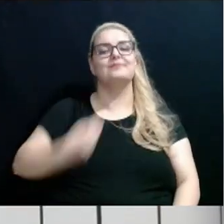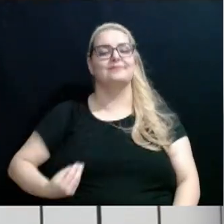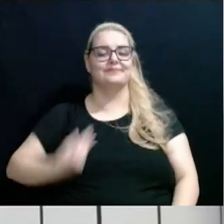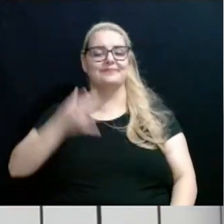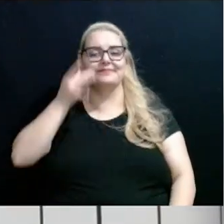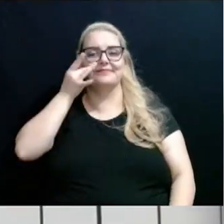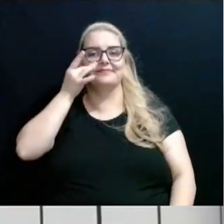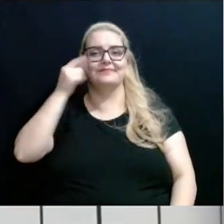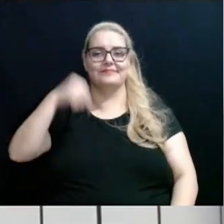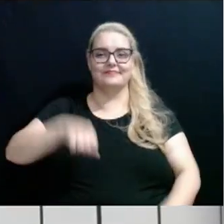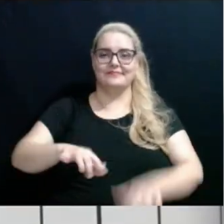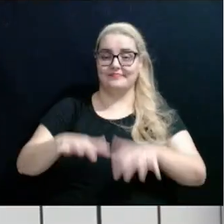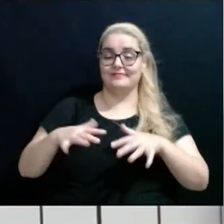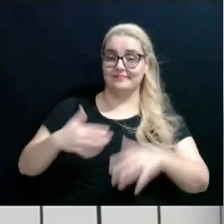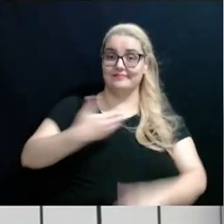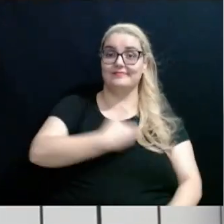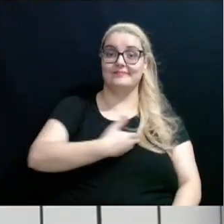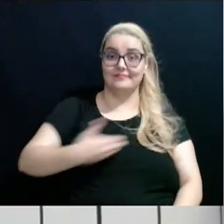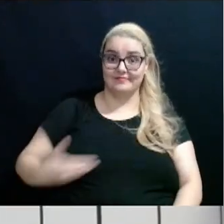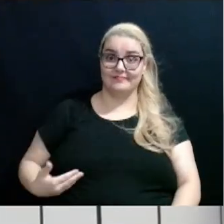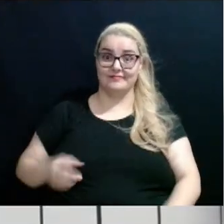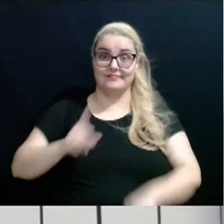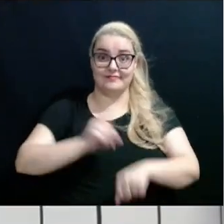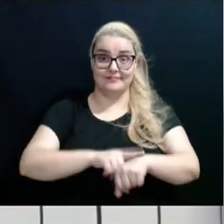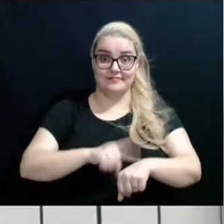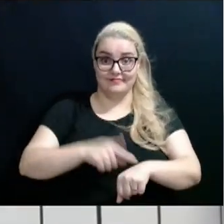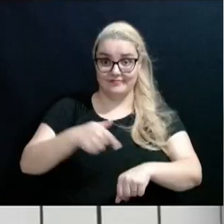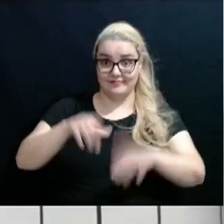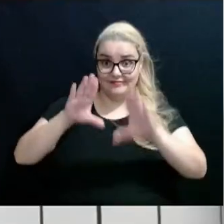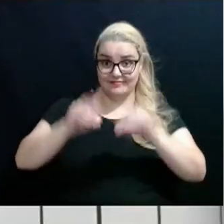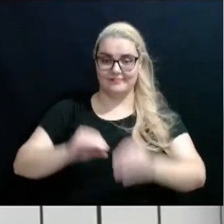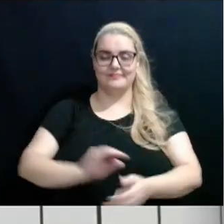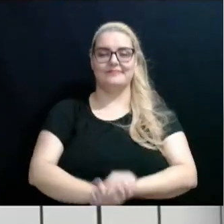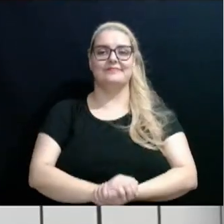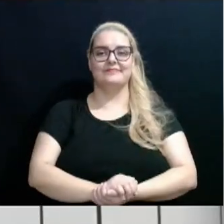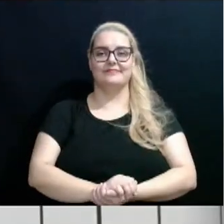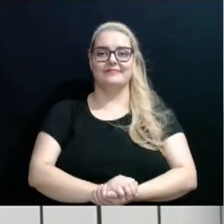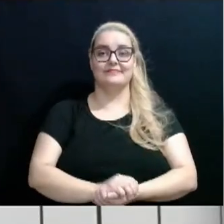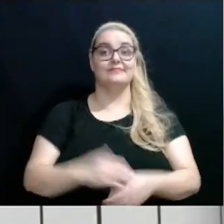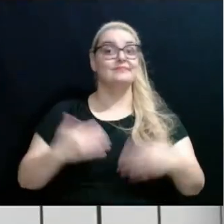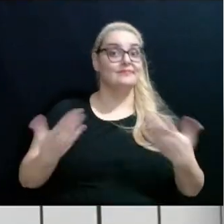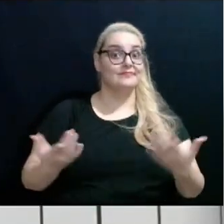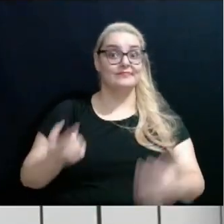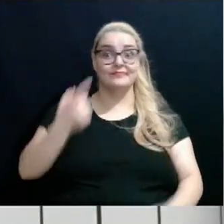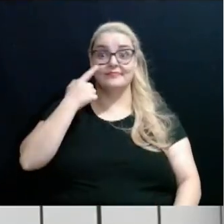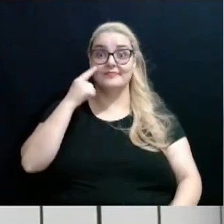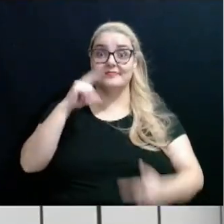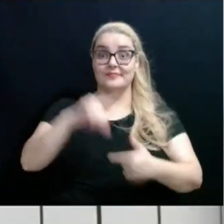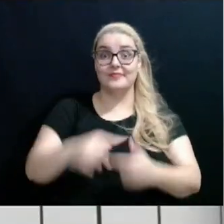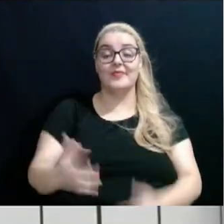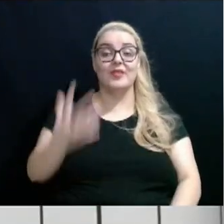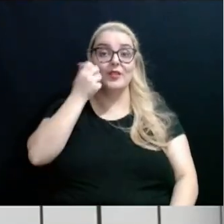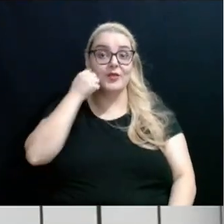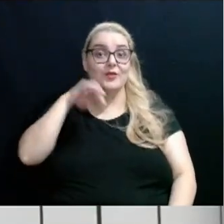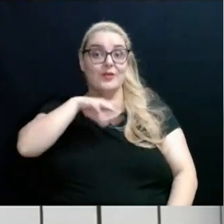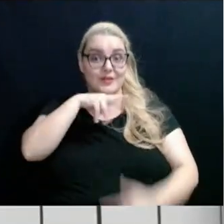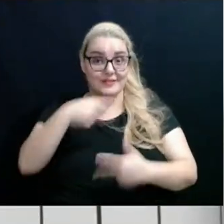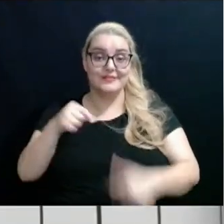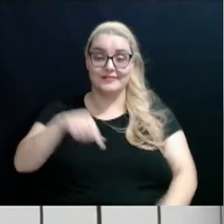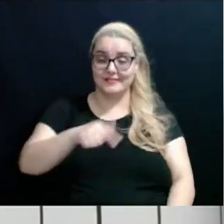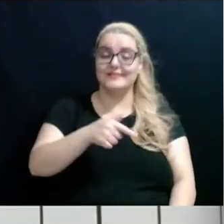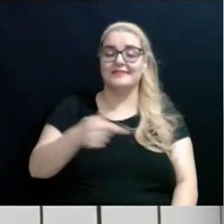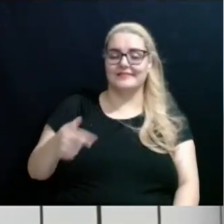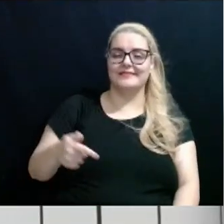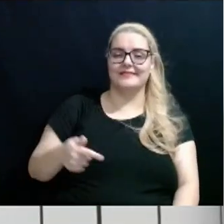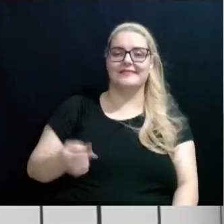esta audiência pública a partir das 7 horas da noite. Bom, olha só, no quadro Adote um Bichinho desta semana, você